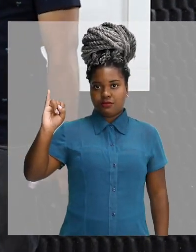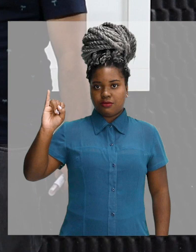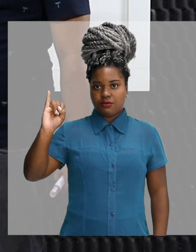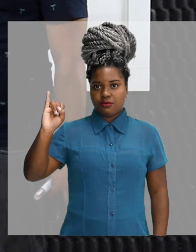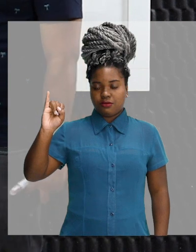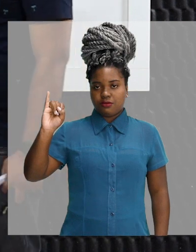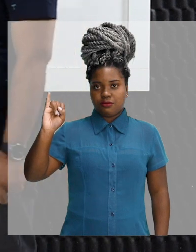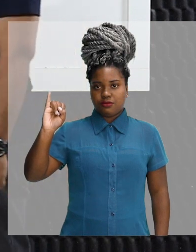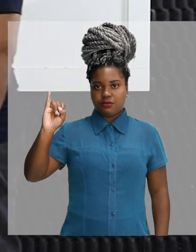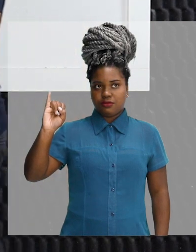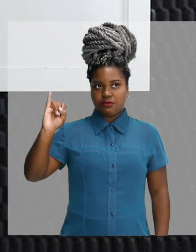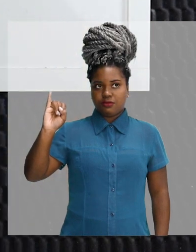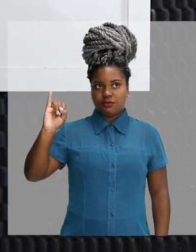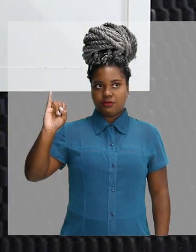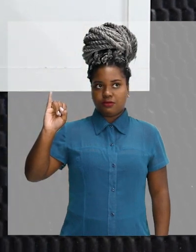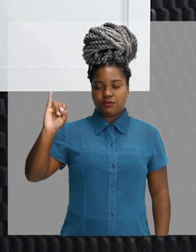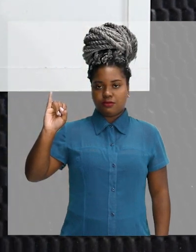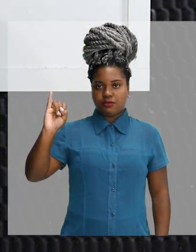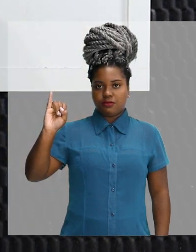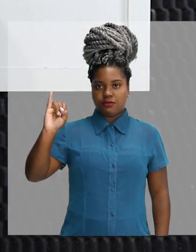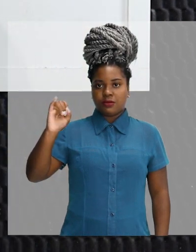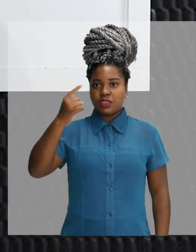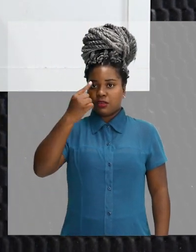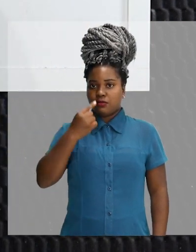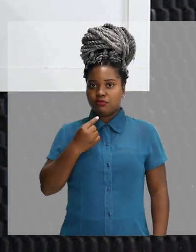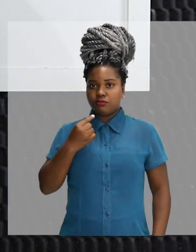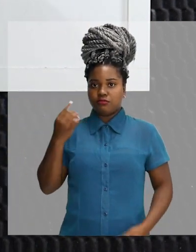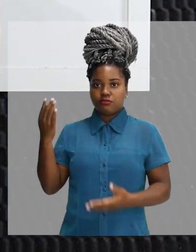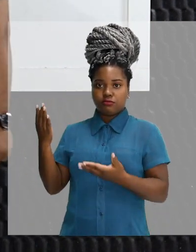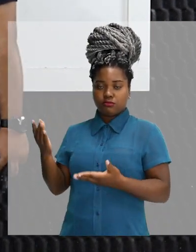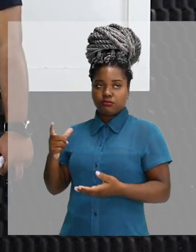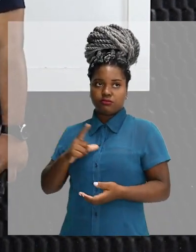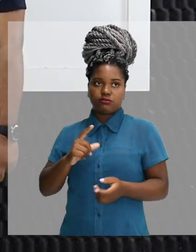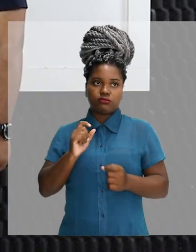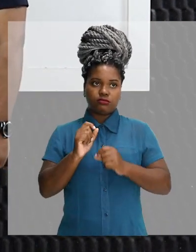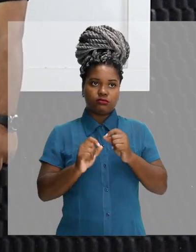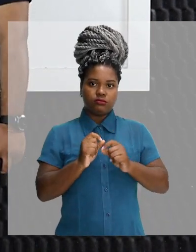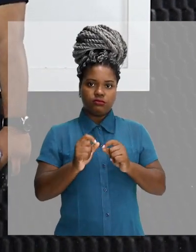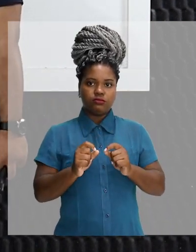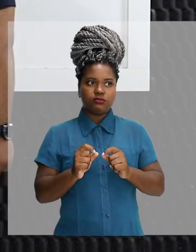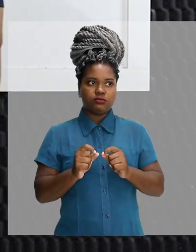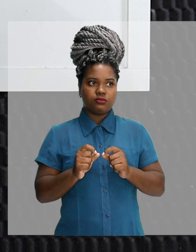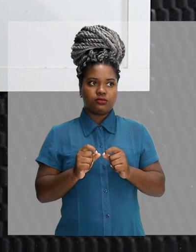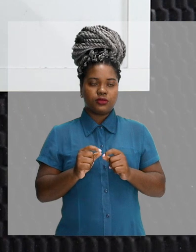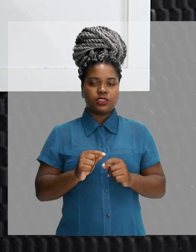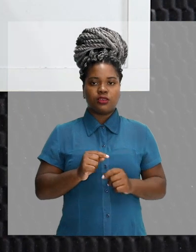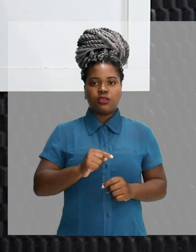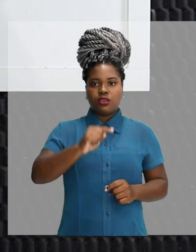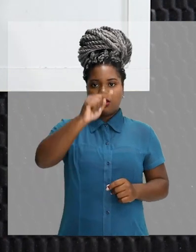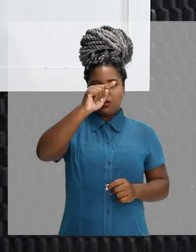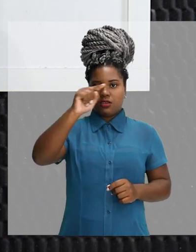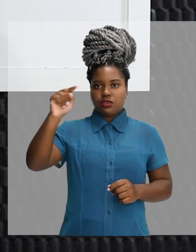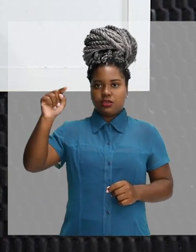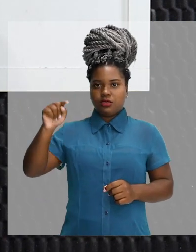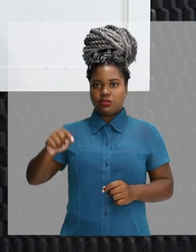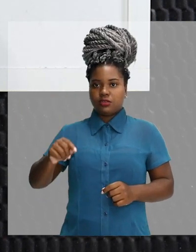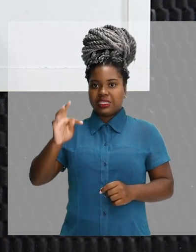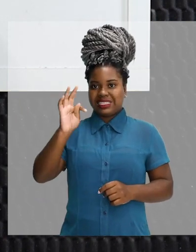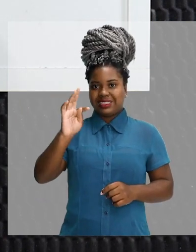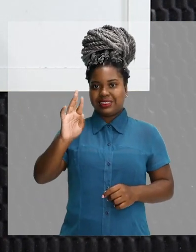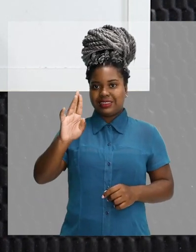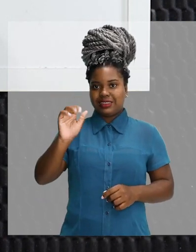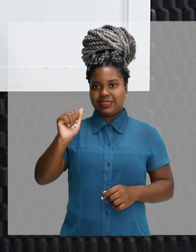Então, a área é numericamente igual ao impulso. No caso da figura, nós temos um trapézio, né? Então, a área do